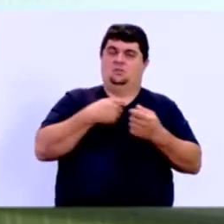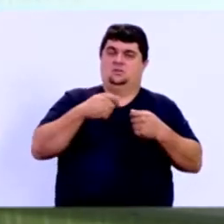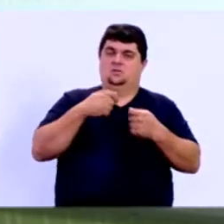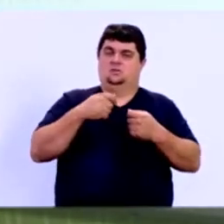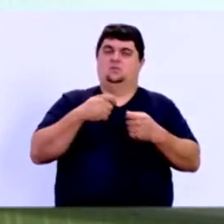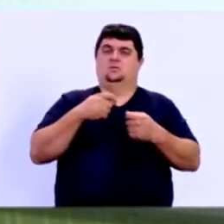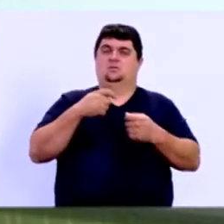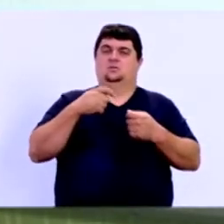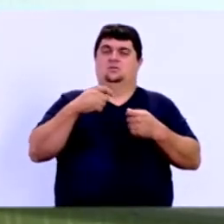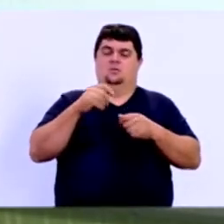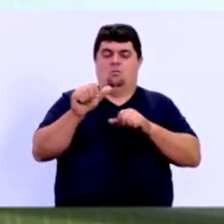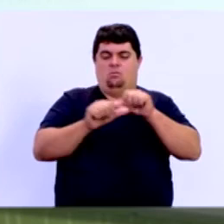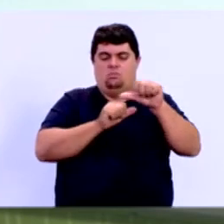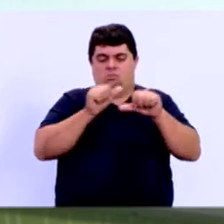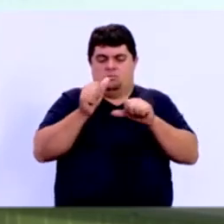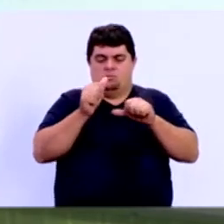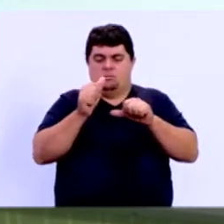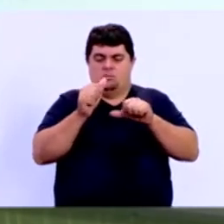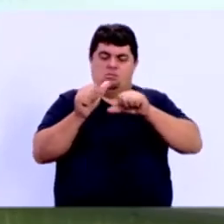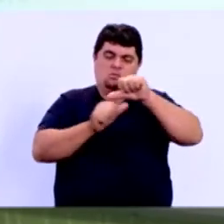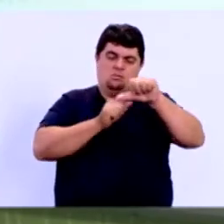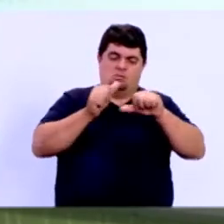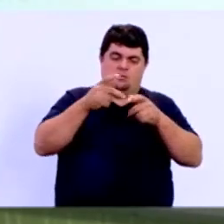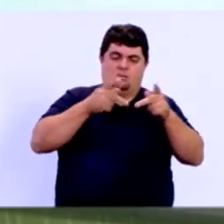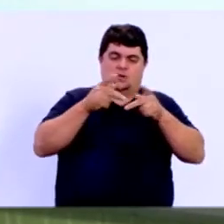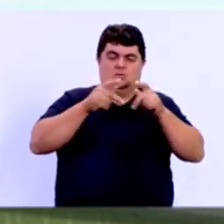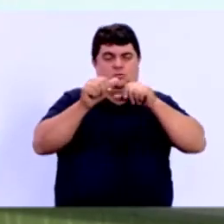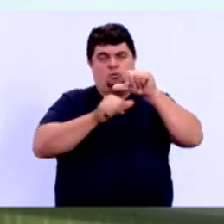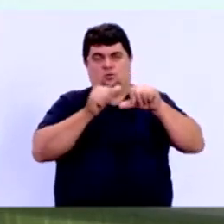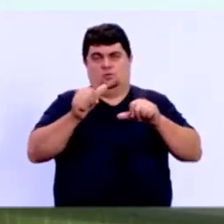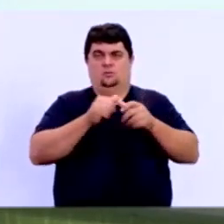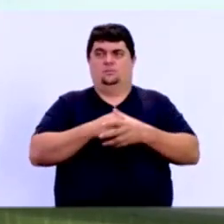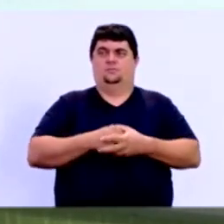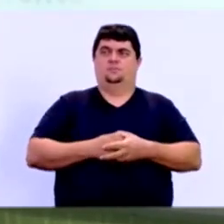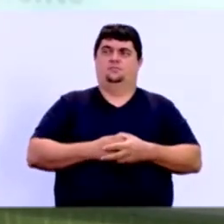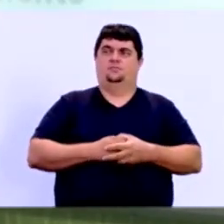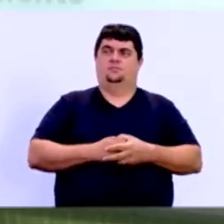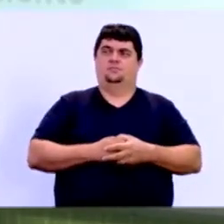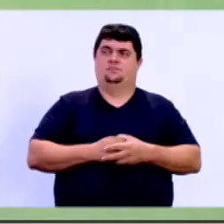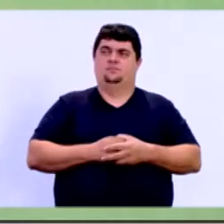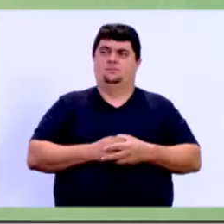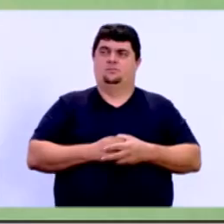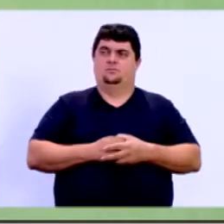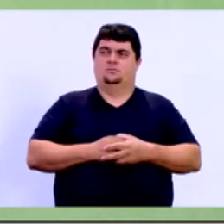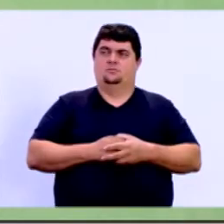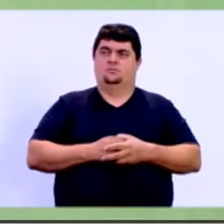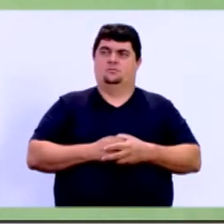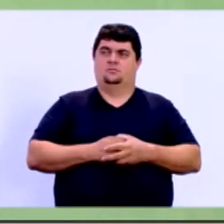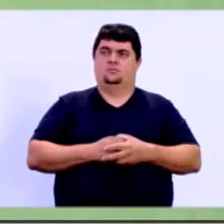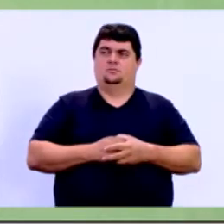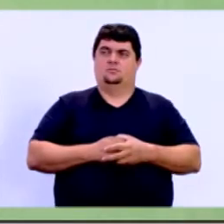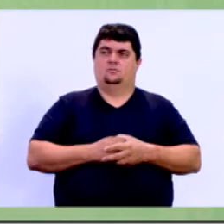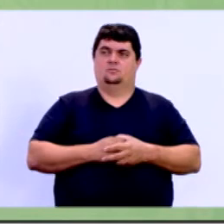preciso fazer os ajustes dentro do planejamento, tá? Então, desta forma,